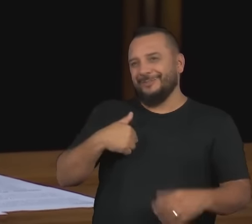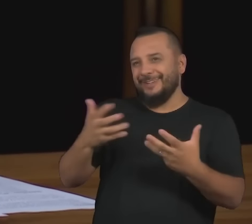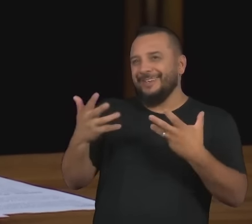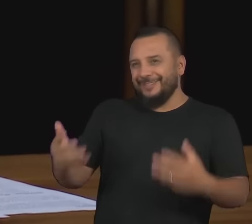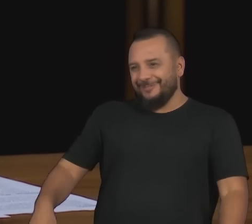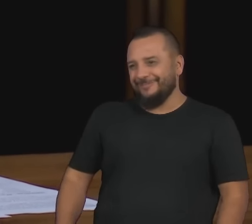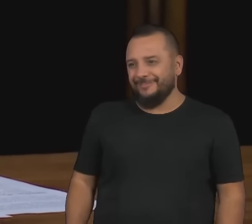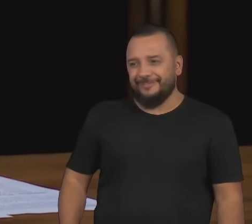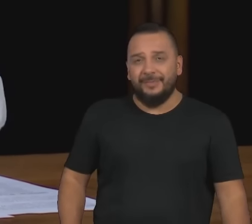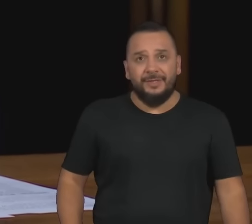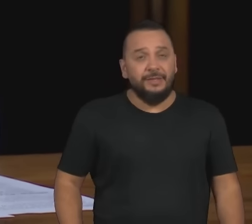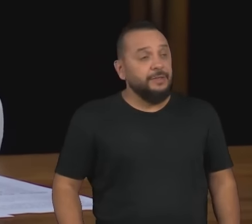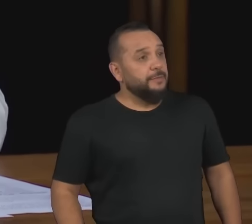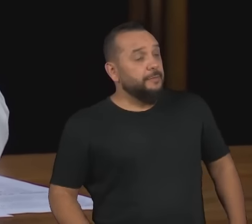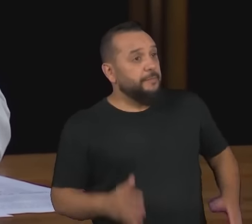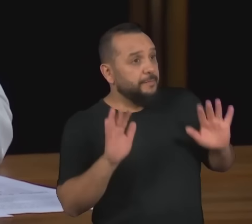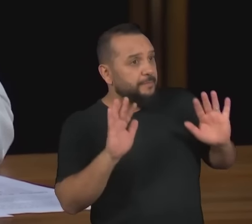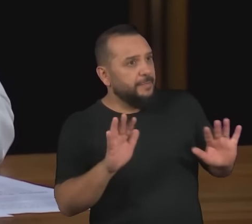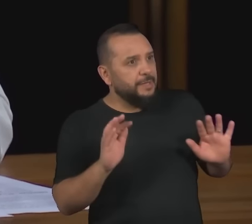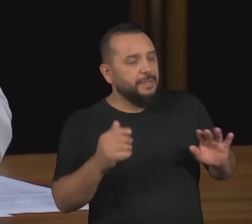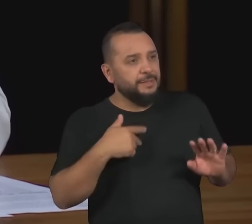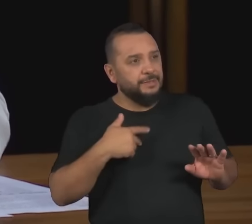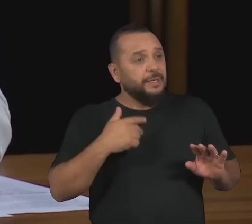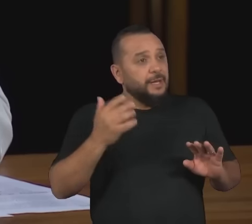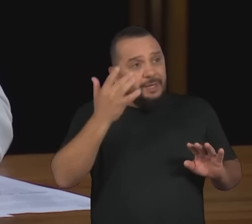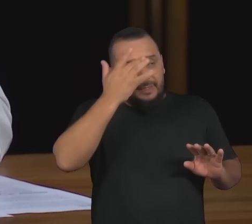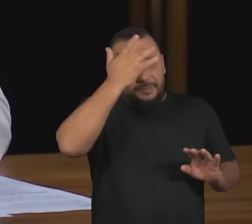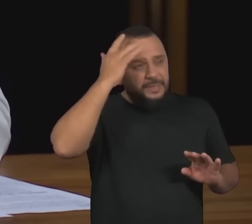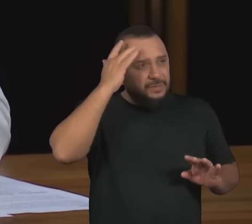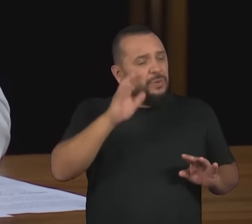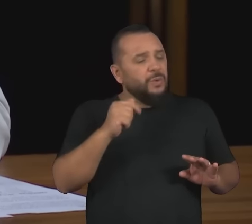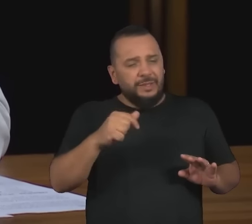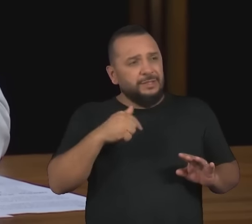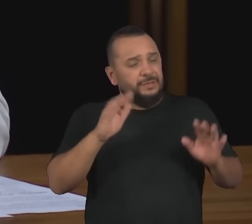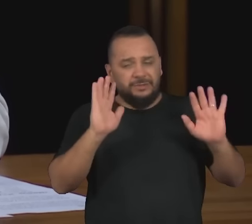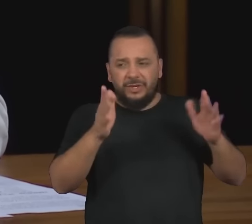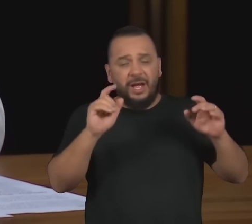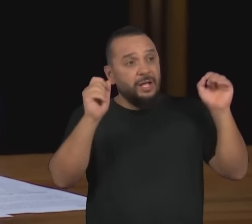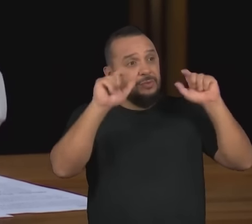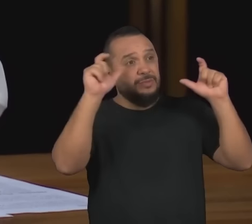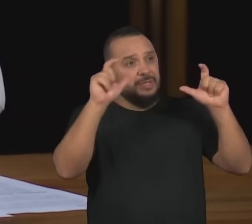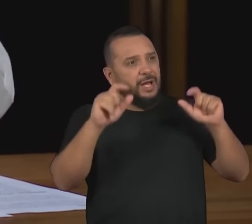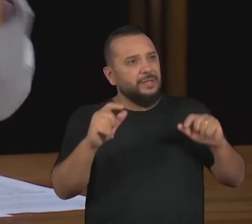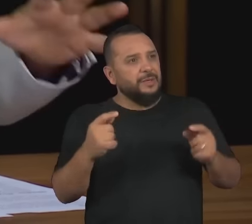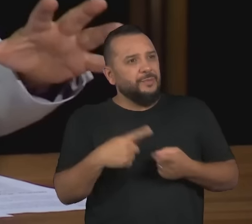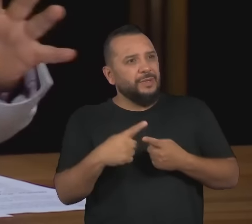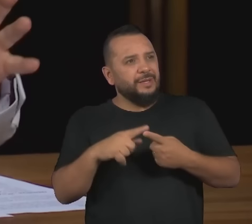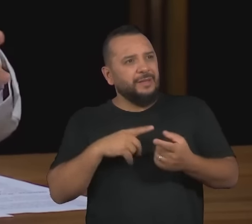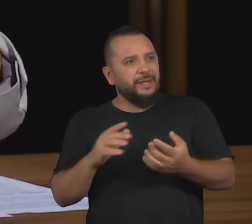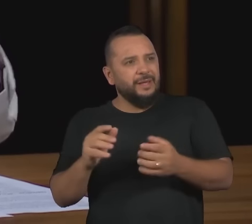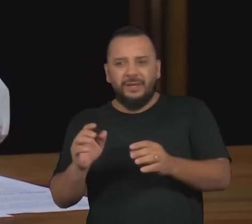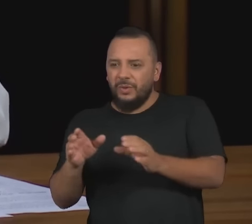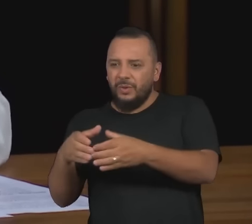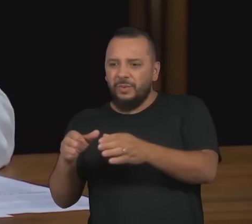para um mundo, né, que está muito assustado com essa fragmentação, com coisas